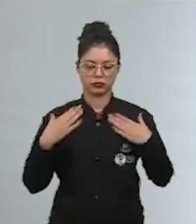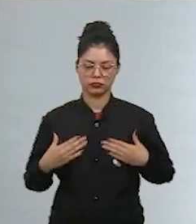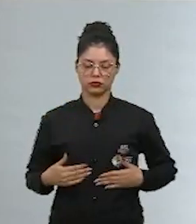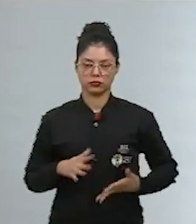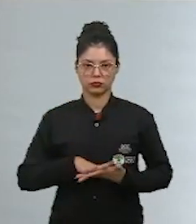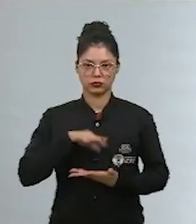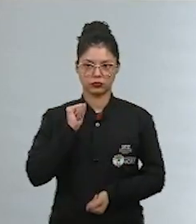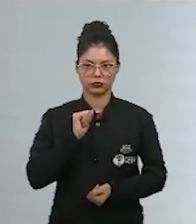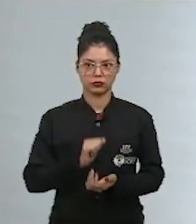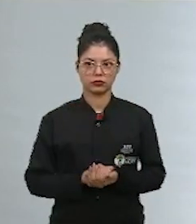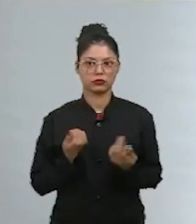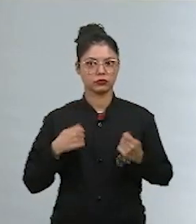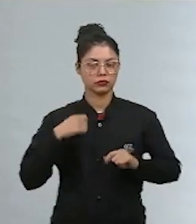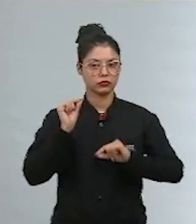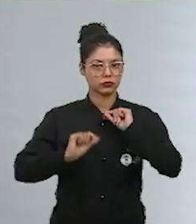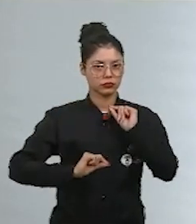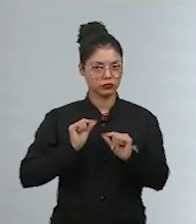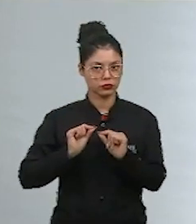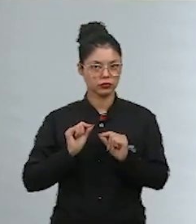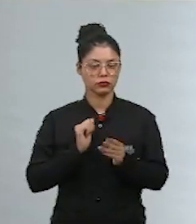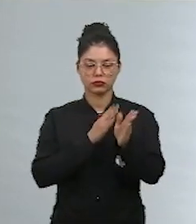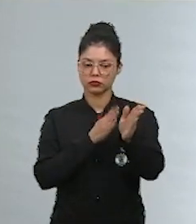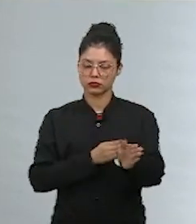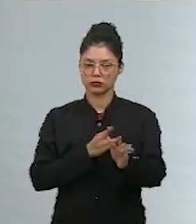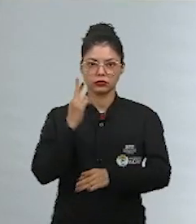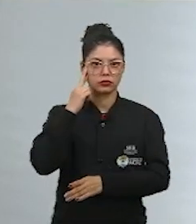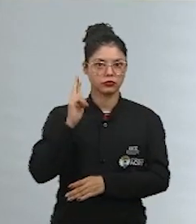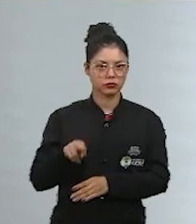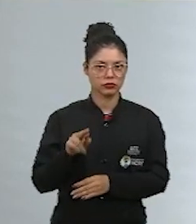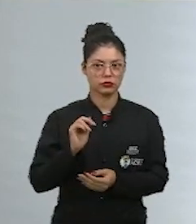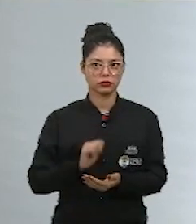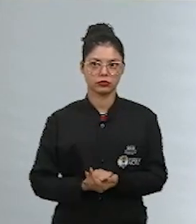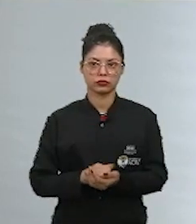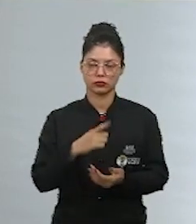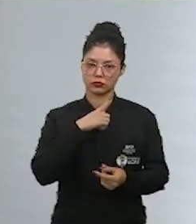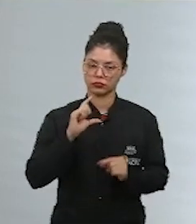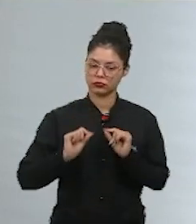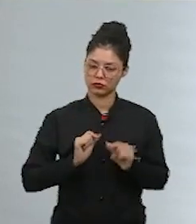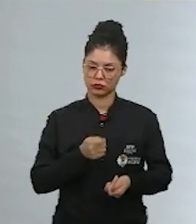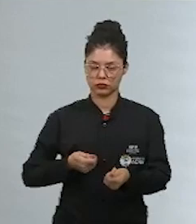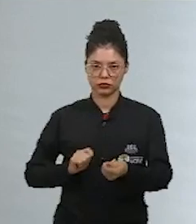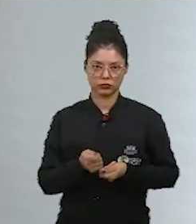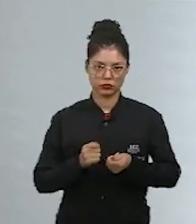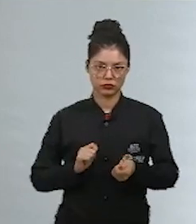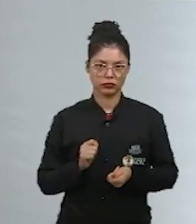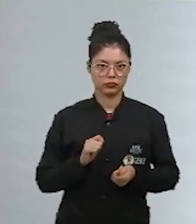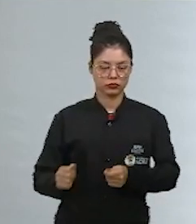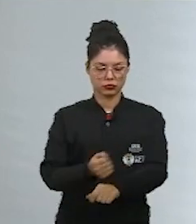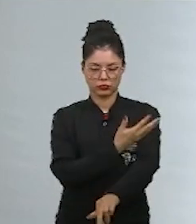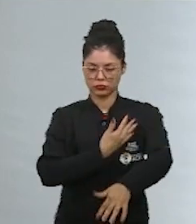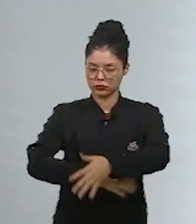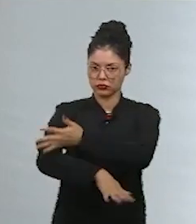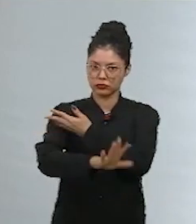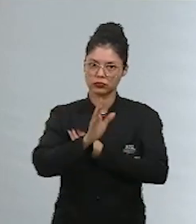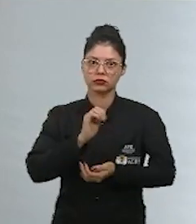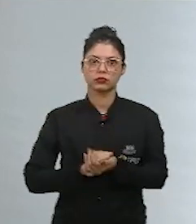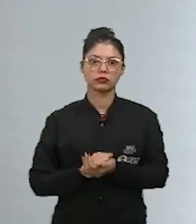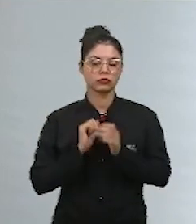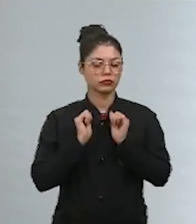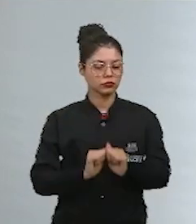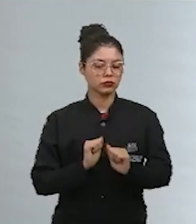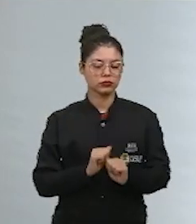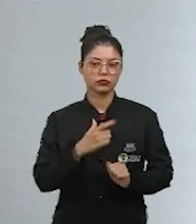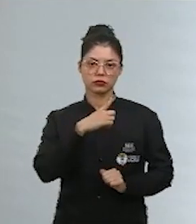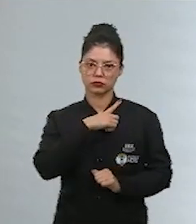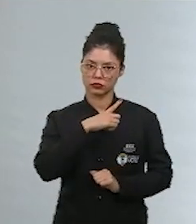e alma, ele precisa seguir a razão para controlar os sentimentos, que os sentimentos podem